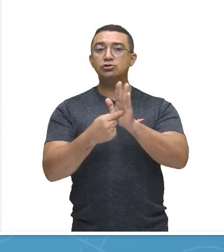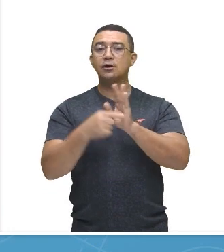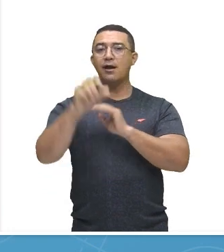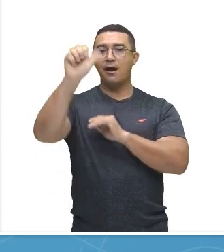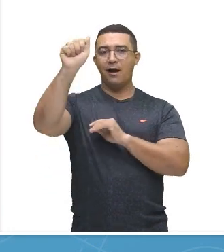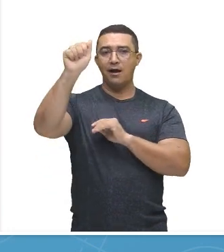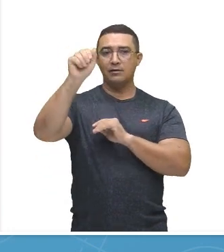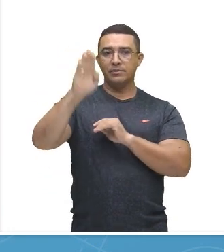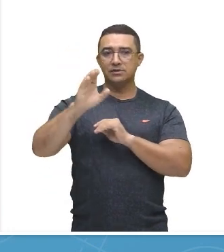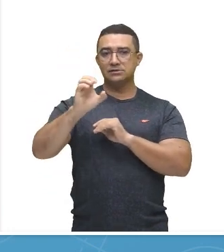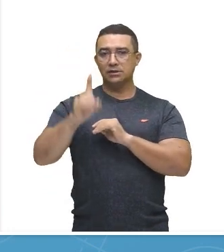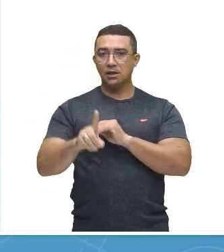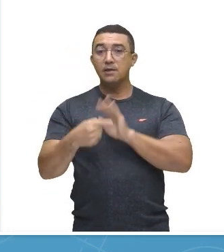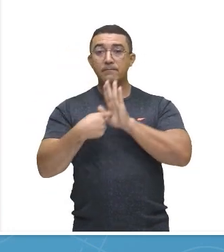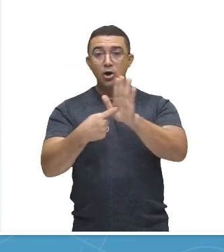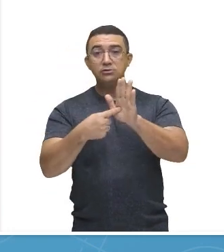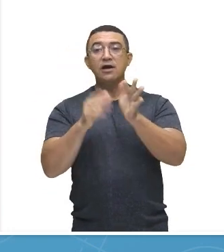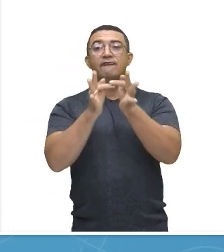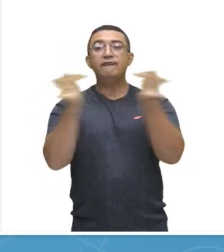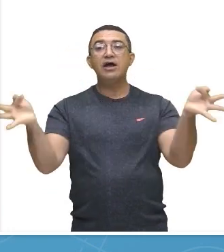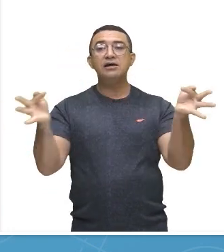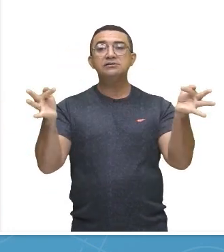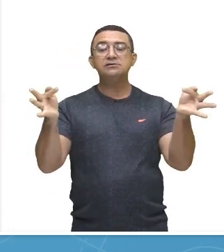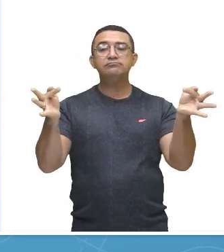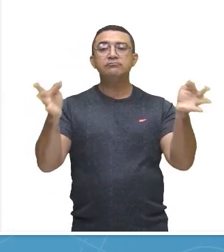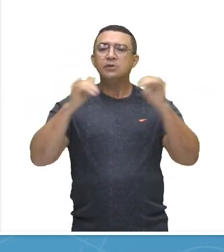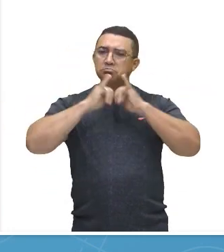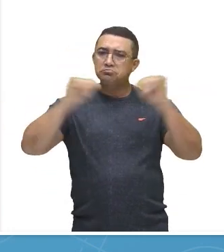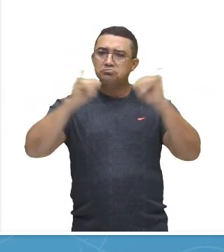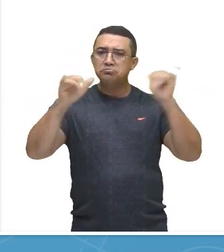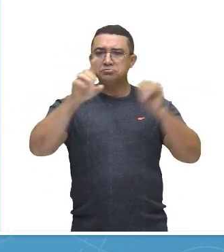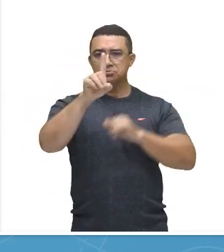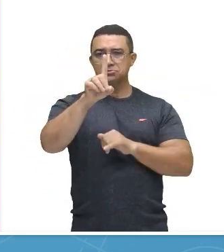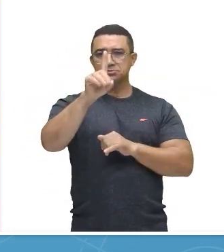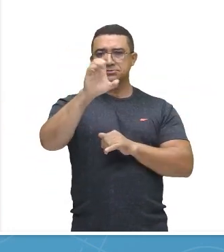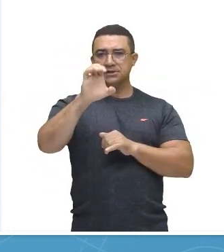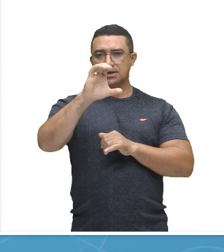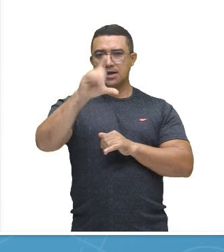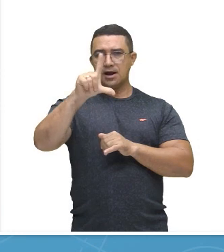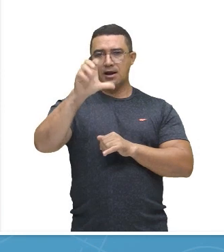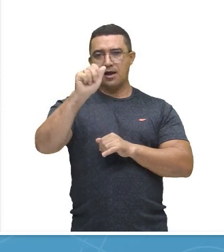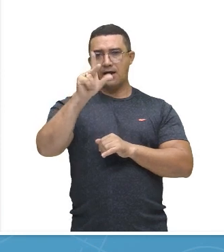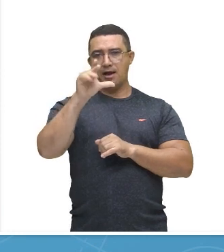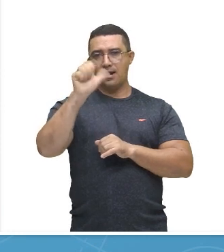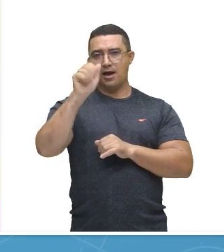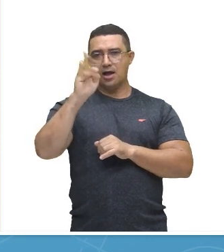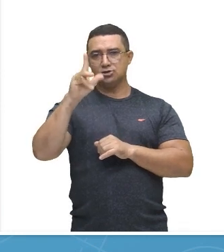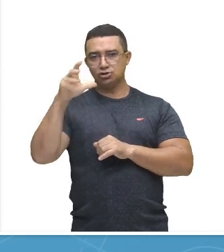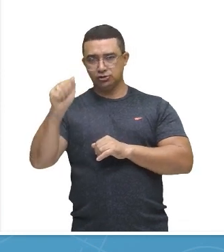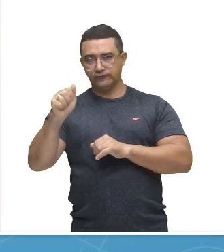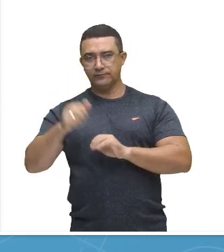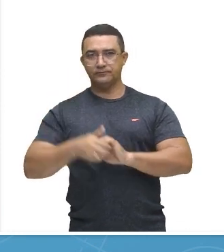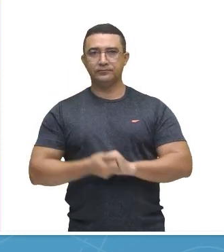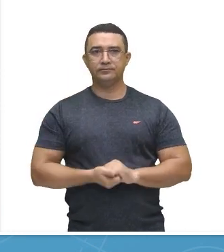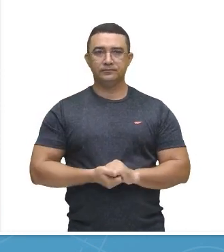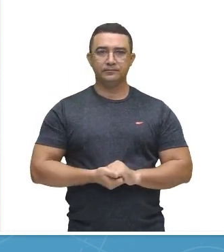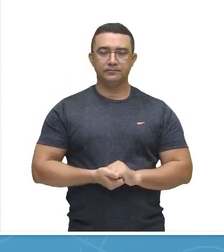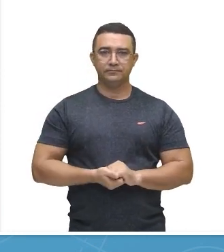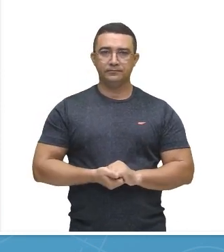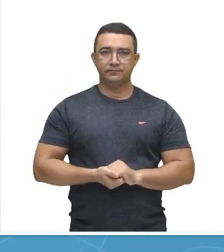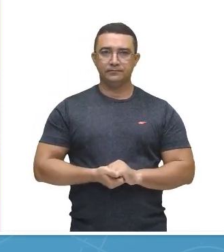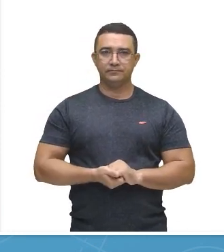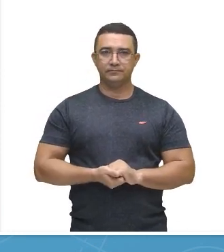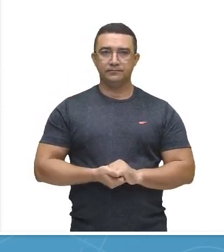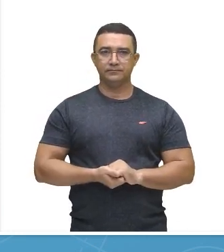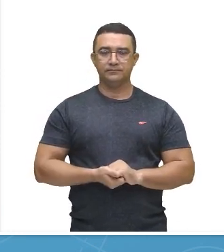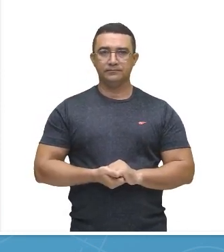frase declarativa. Vocês vão observar e vão indicar a resposta. Nós temos também a segunda que vocês verão e também ela está